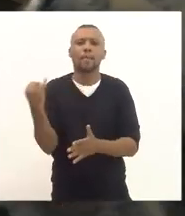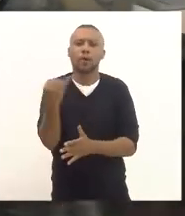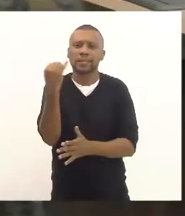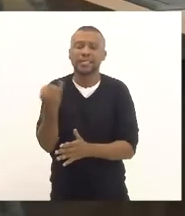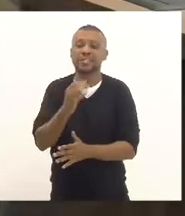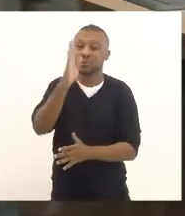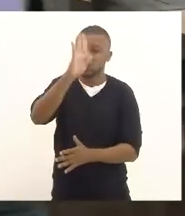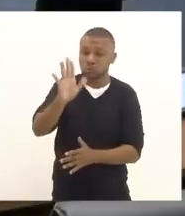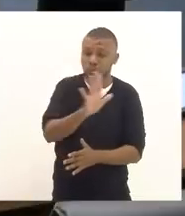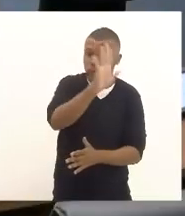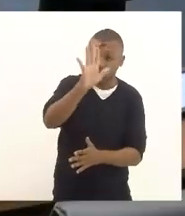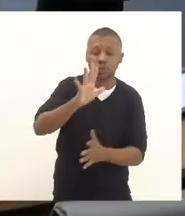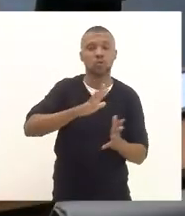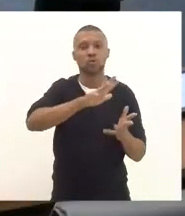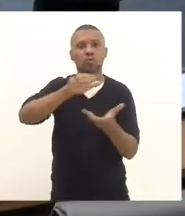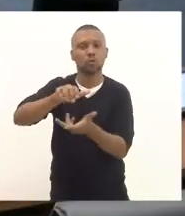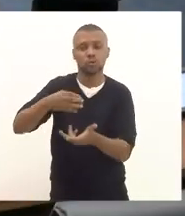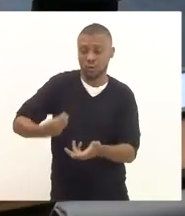é